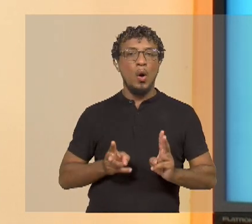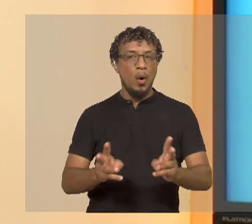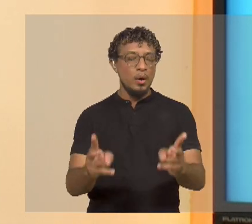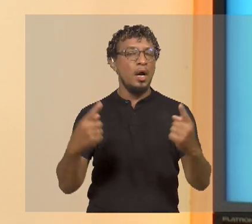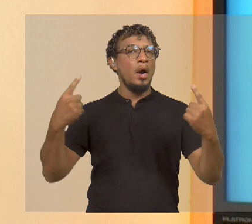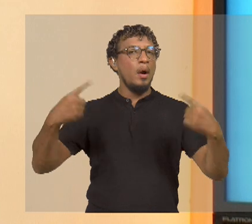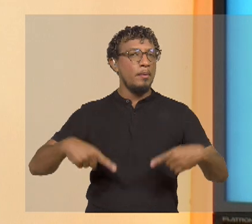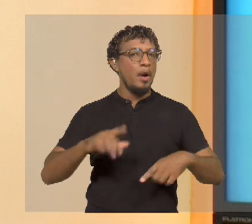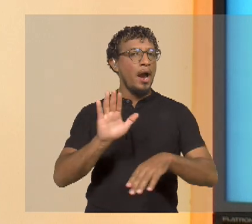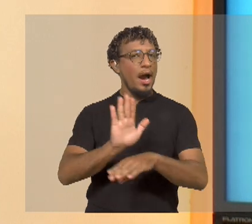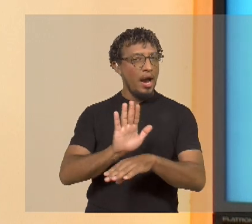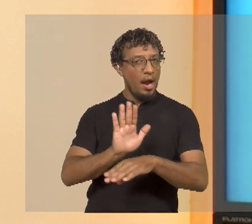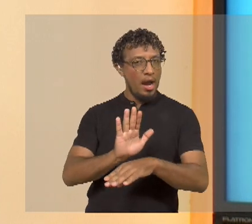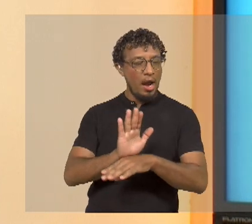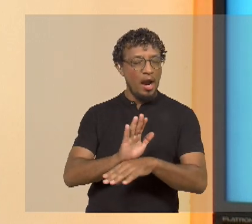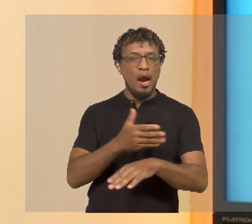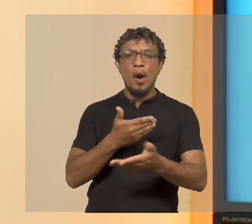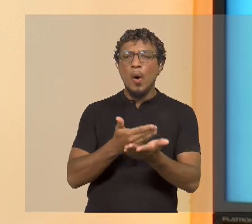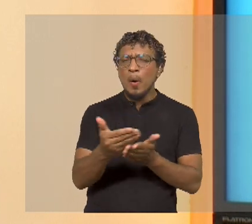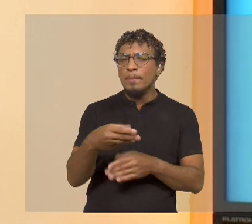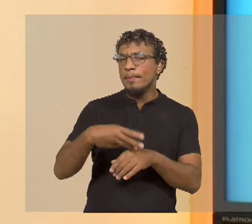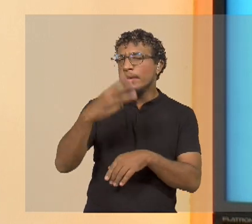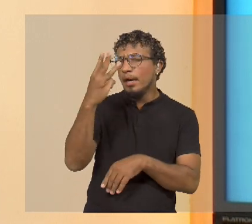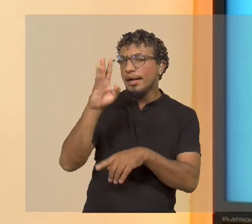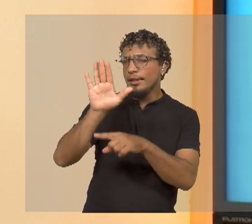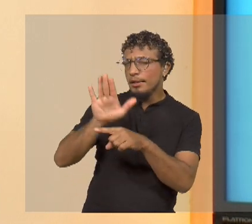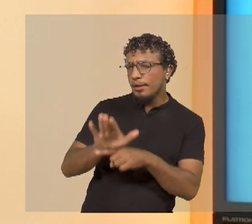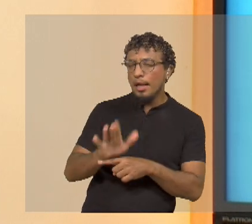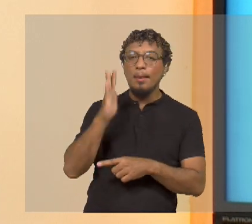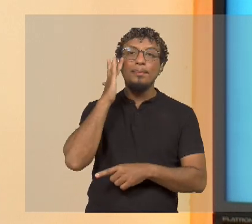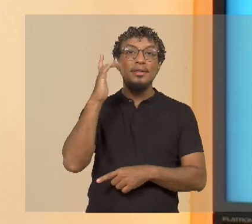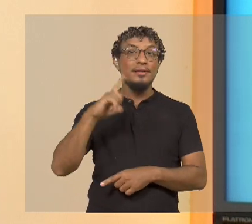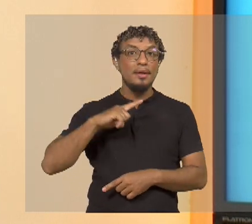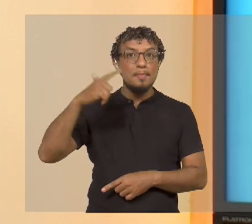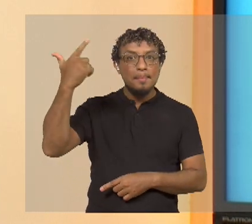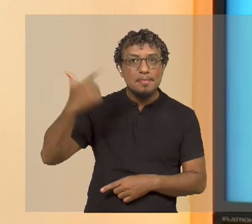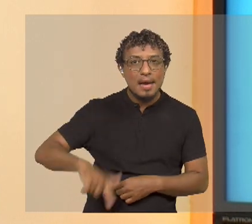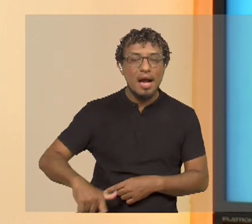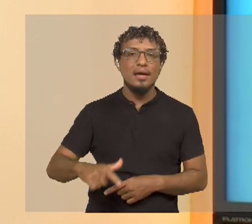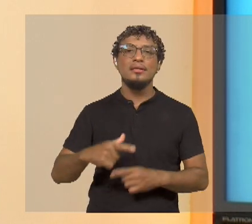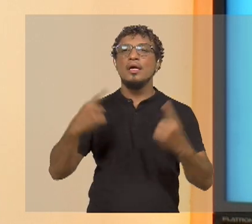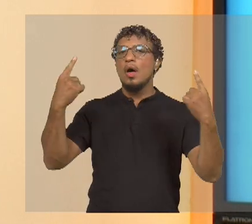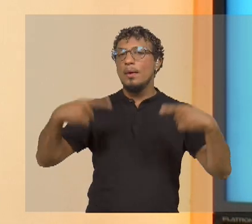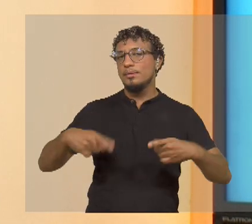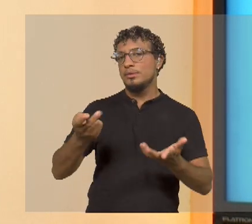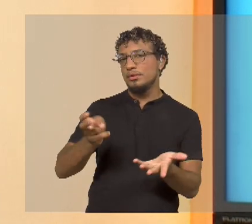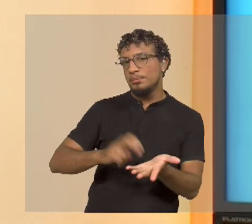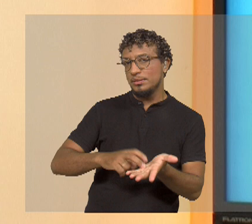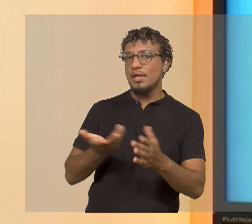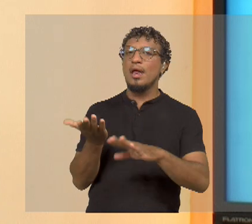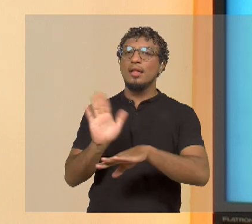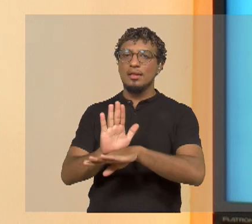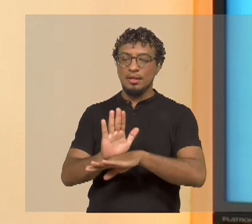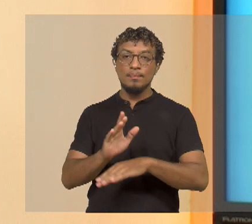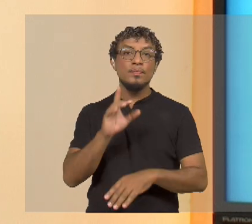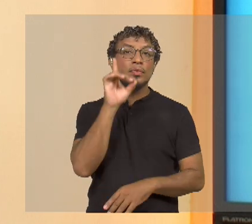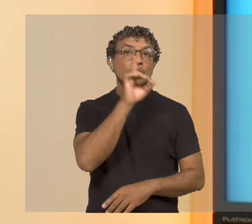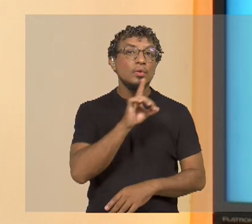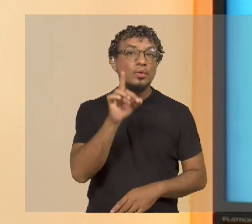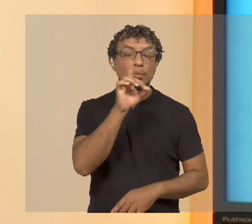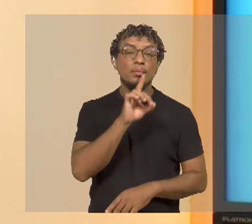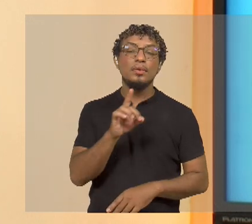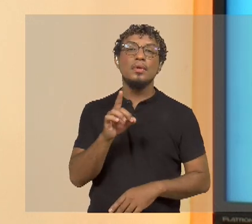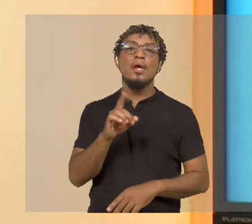com disputas pela tarde, a partir das 3 horas da tarde. Amanhã tem mais competição também de manhã e também à tarde. E já no